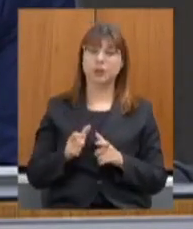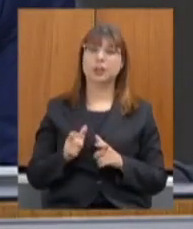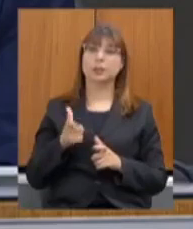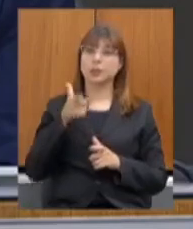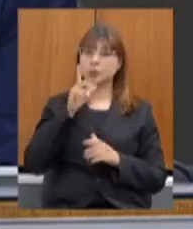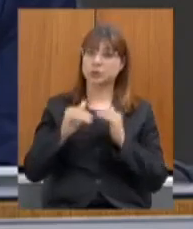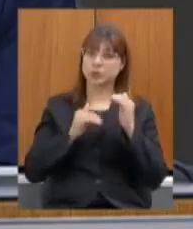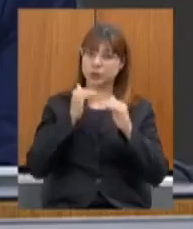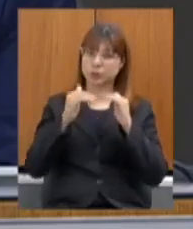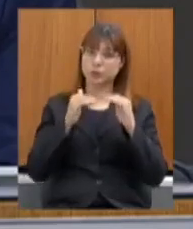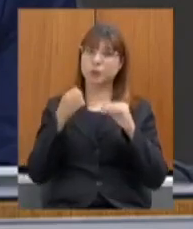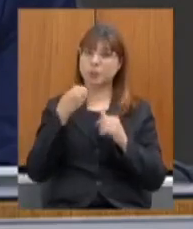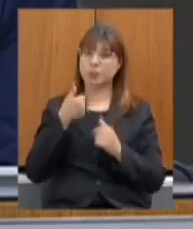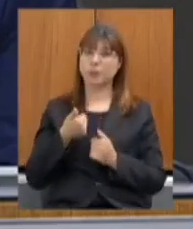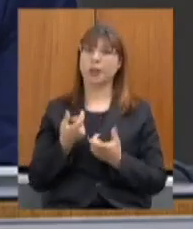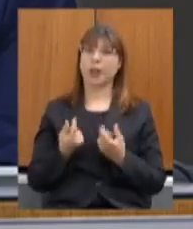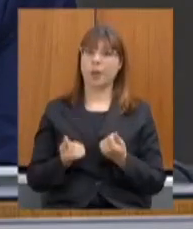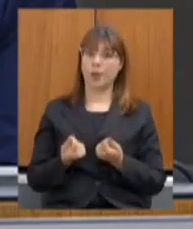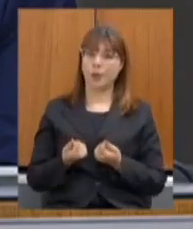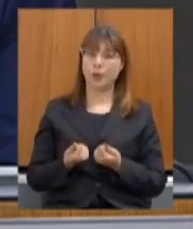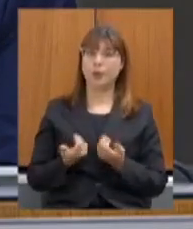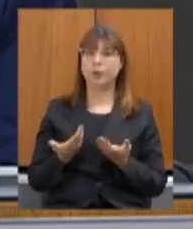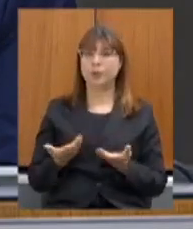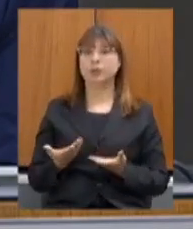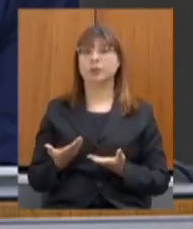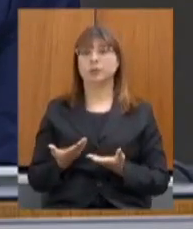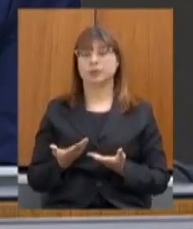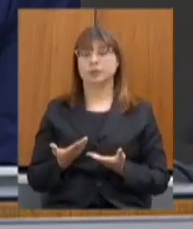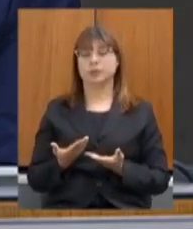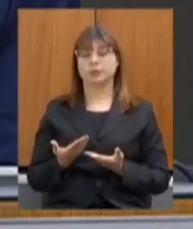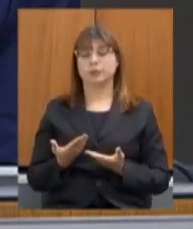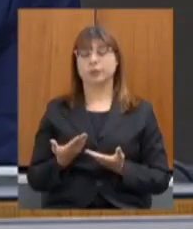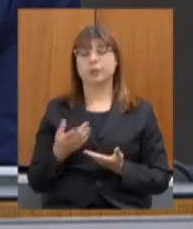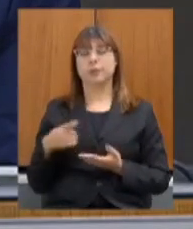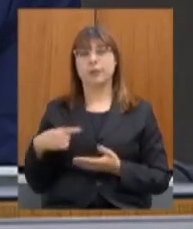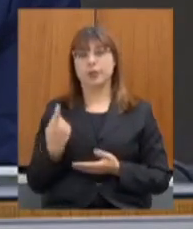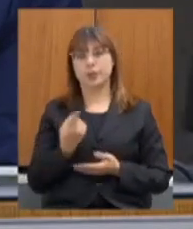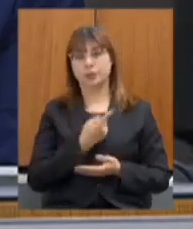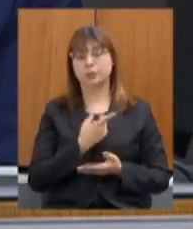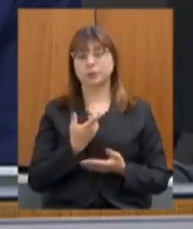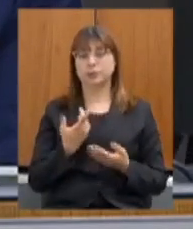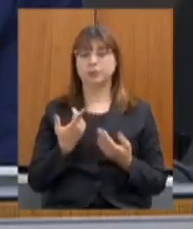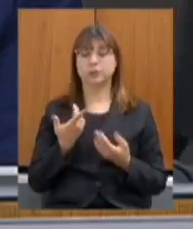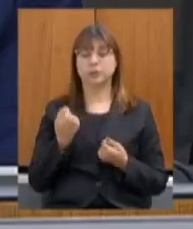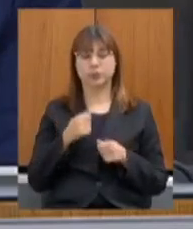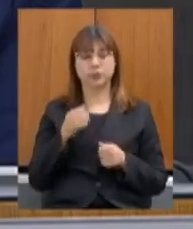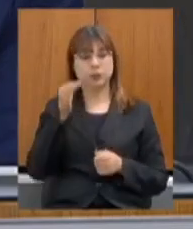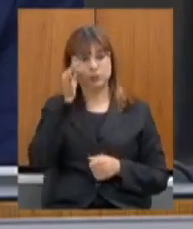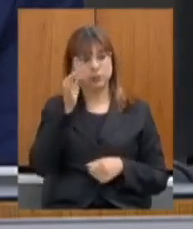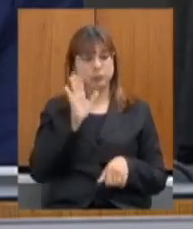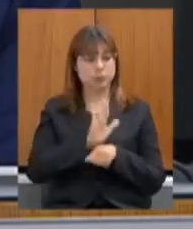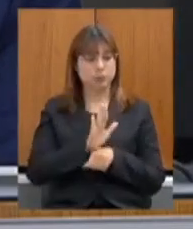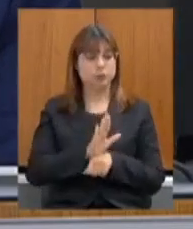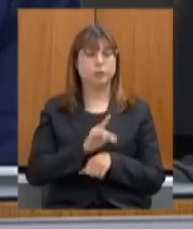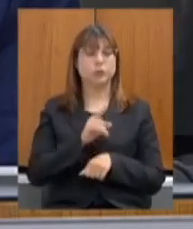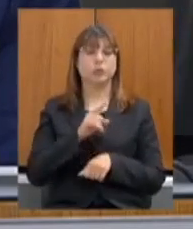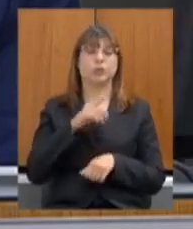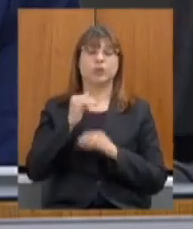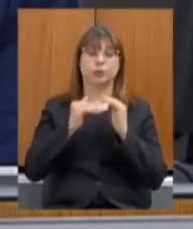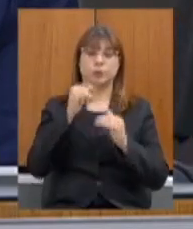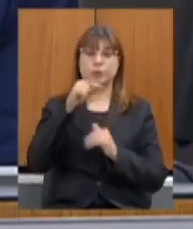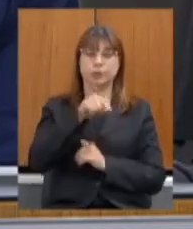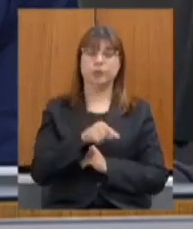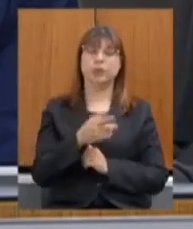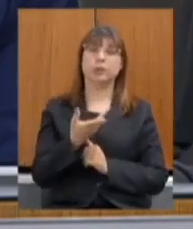desenvolvendo muito economicamente. Então, o poder público não pode ficar para trás, não pode deixar de dar a sua contribuição a esse desenvolvimento.